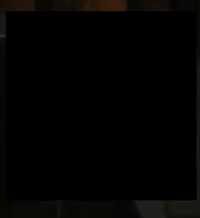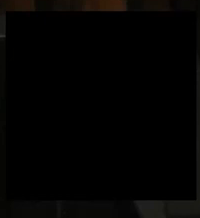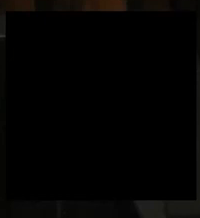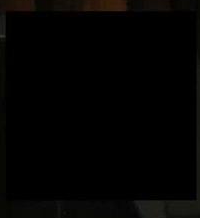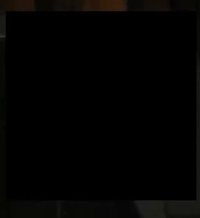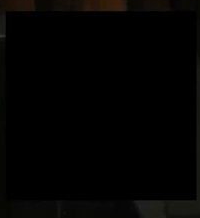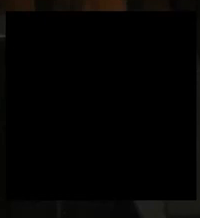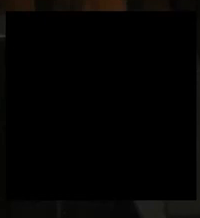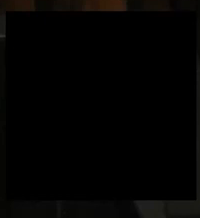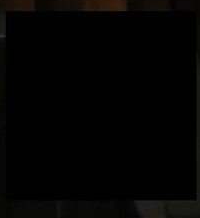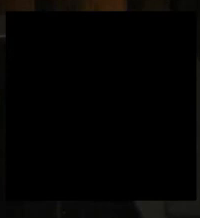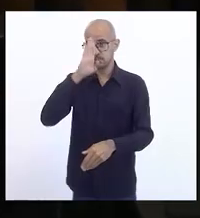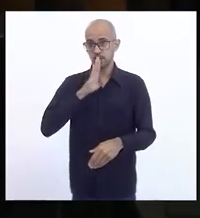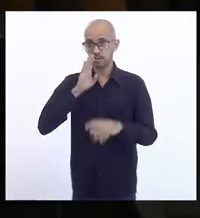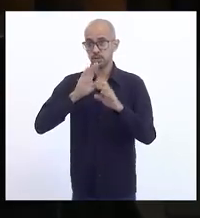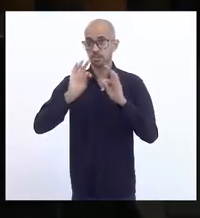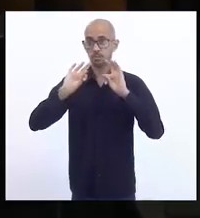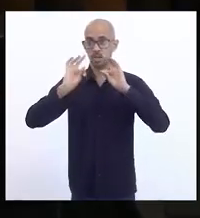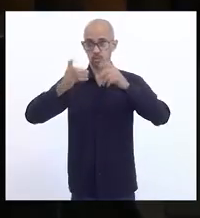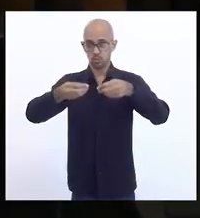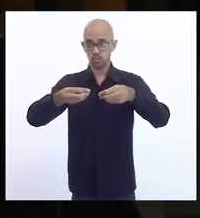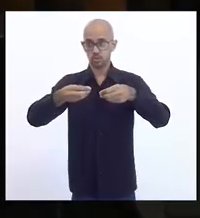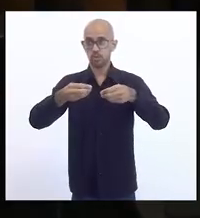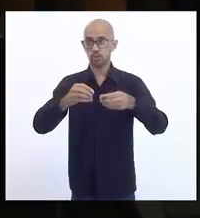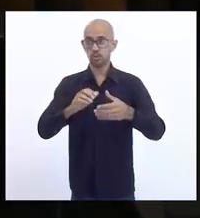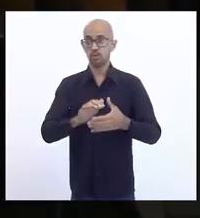gratuito para todos. Muito obrigado, senhora presidente.